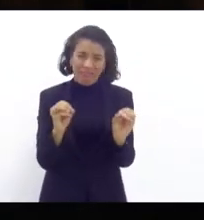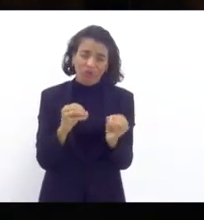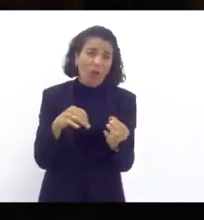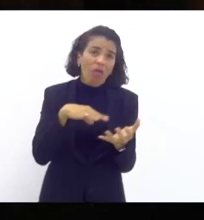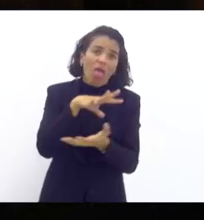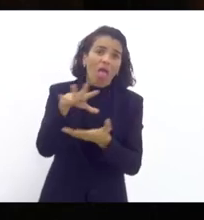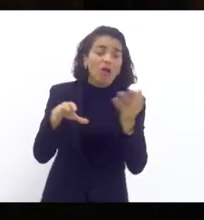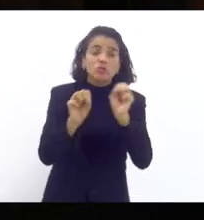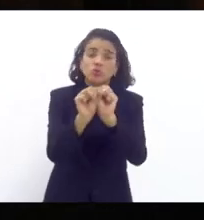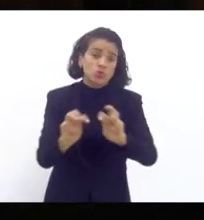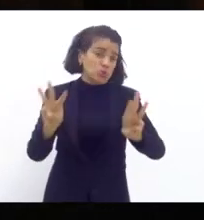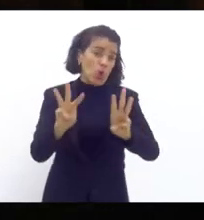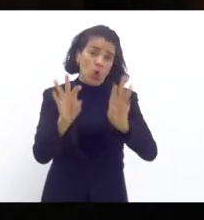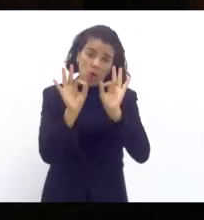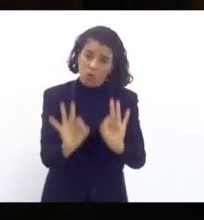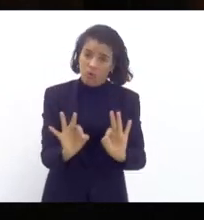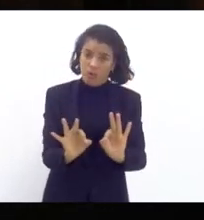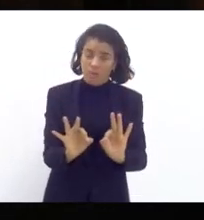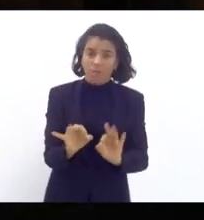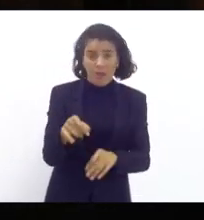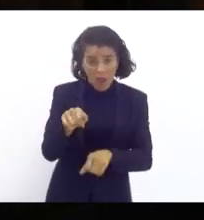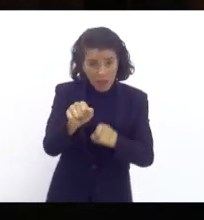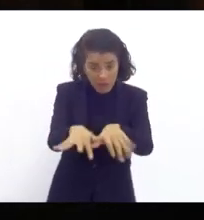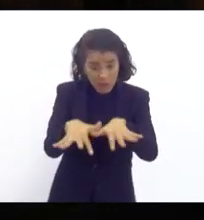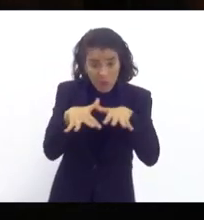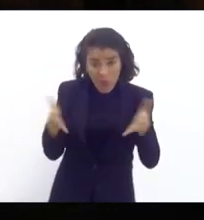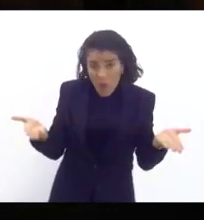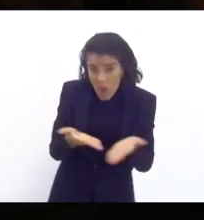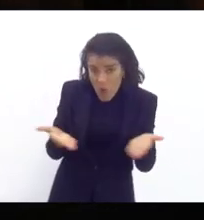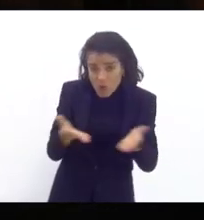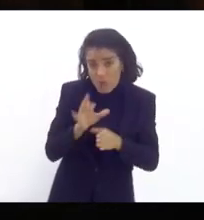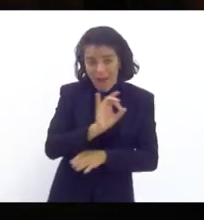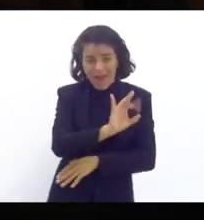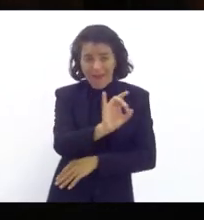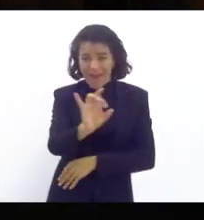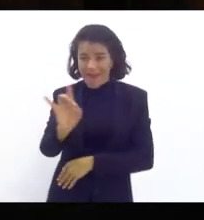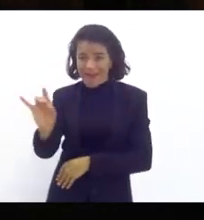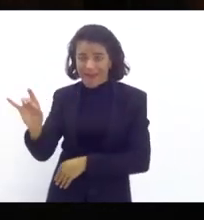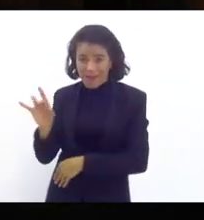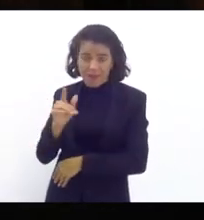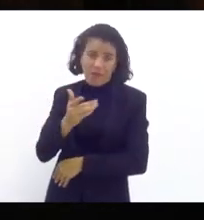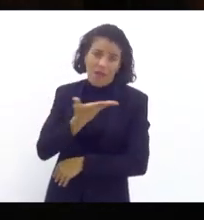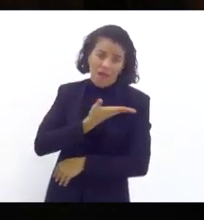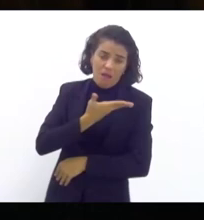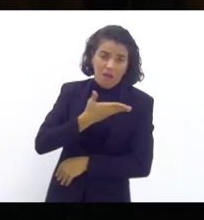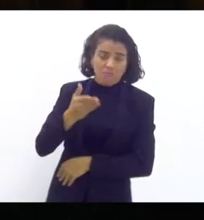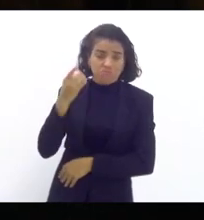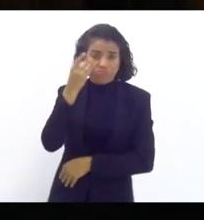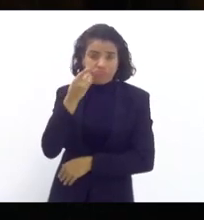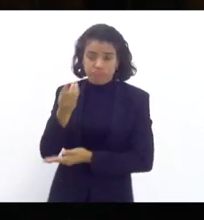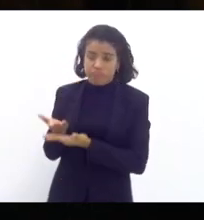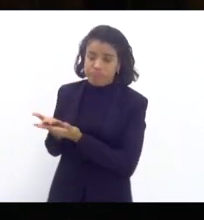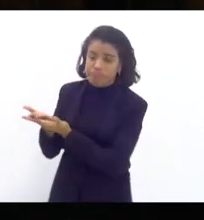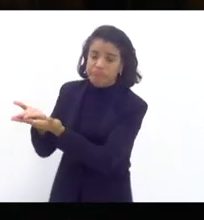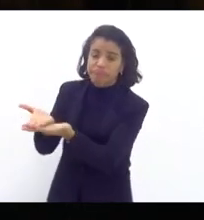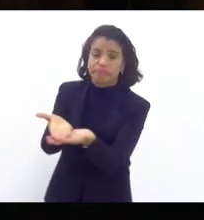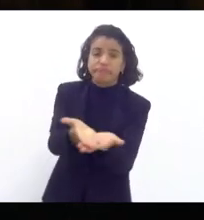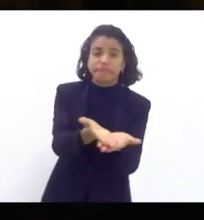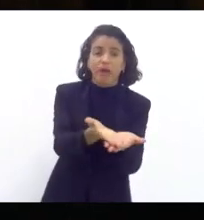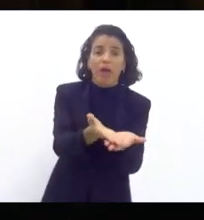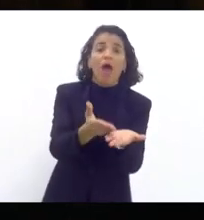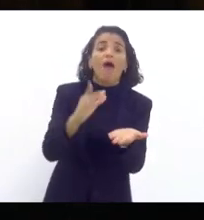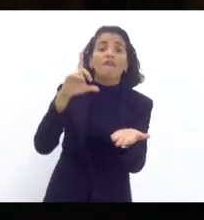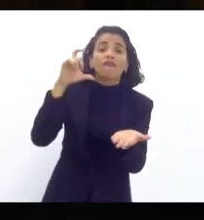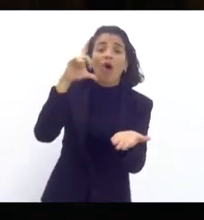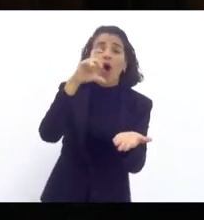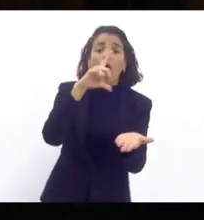o que fizeram, inclusive eu vou dar aqui no plenário hoje, para cada colega meu na Assembleia Legislativa, uma foto do que era o antes e